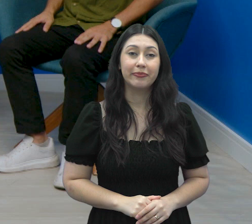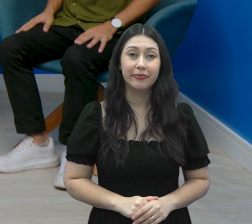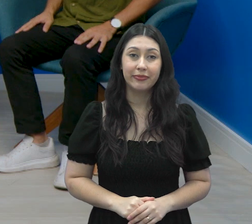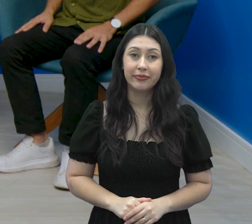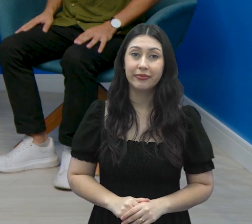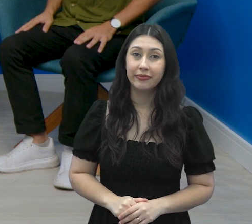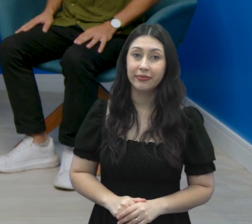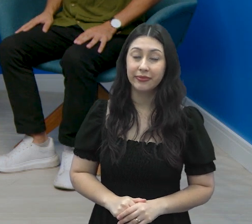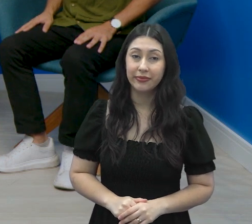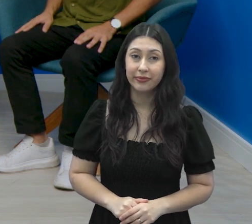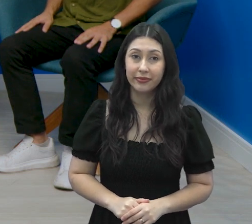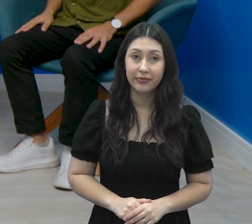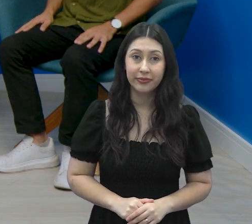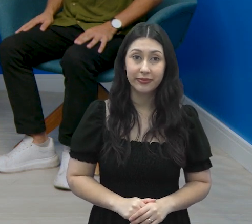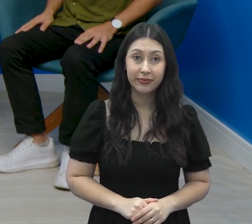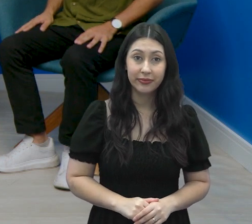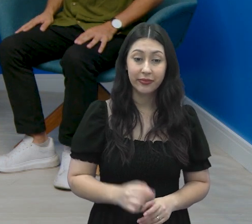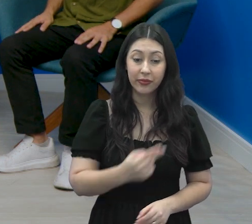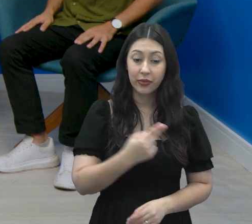Bacana.